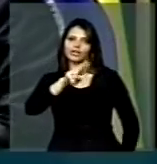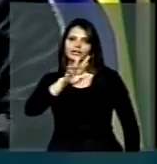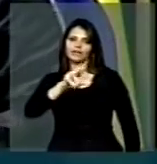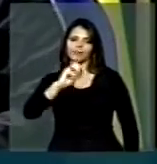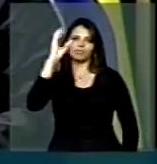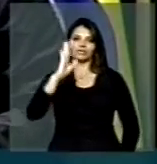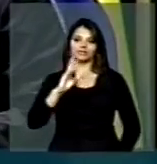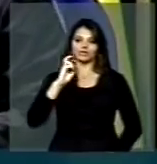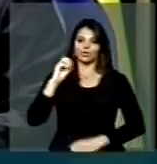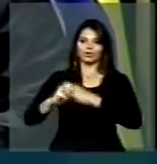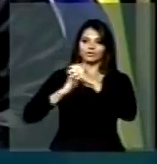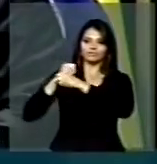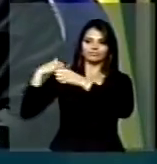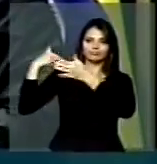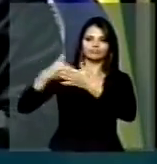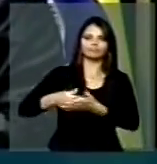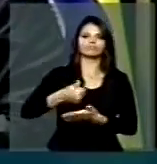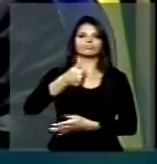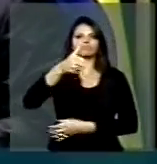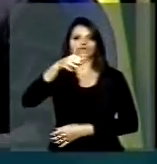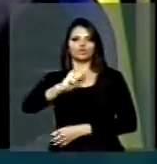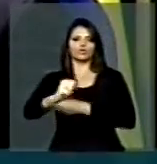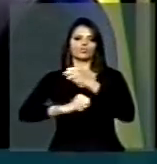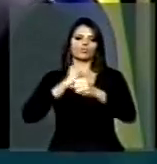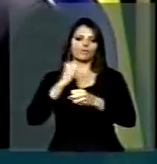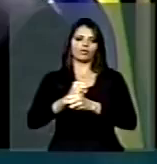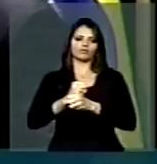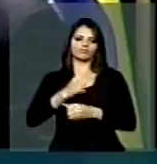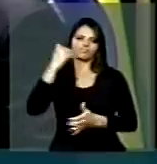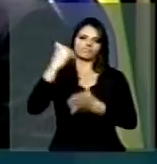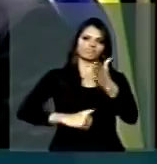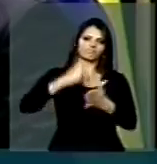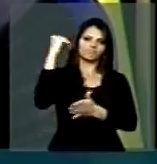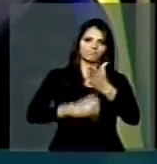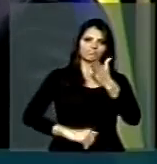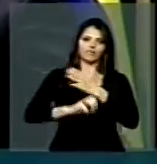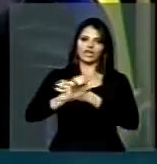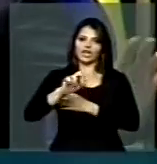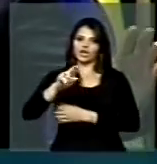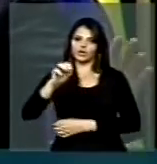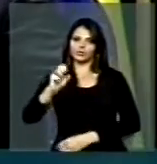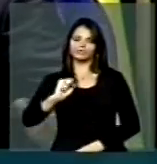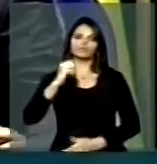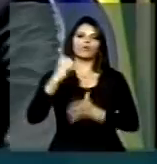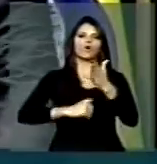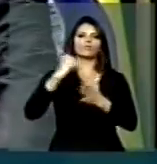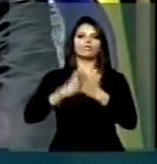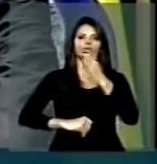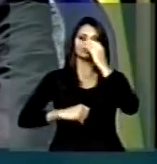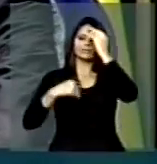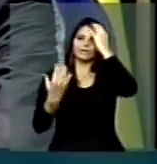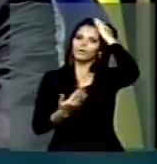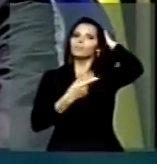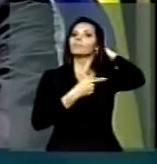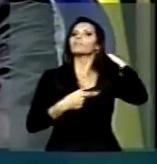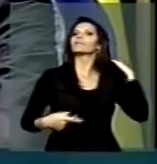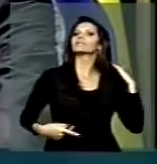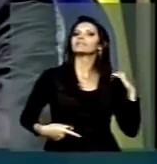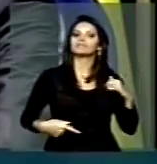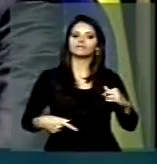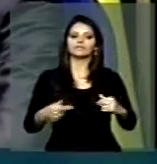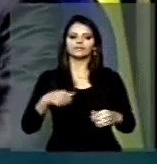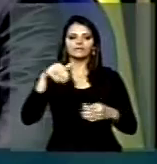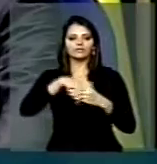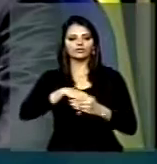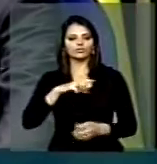os quais 18 zeros foram cortados de nossa moeda. Como teríamos eleições presidenciais dentro de alguns